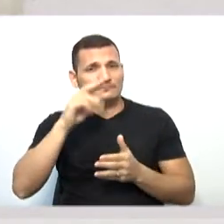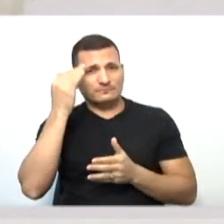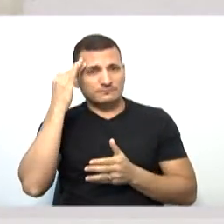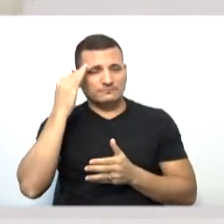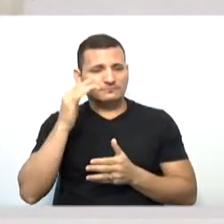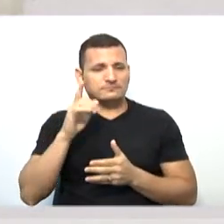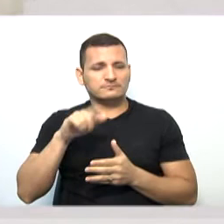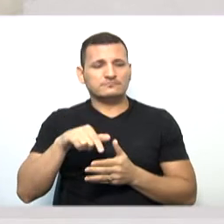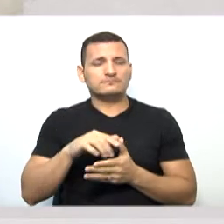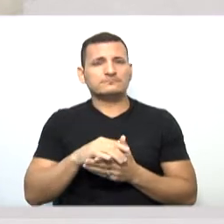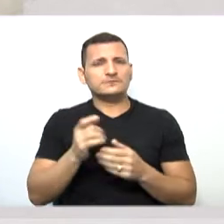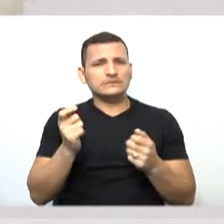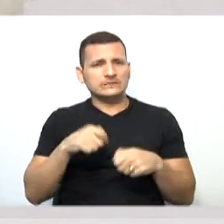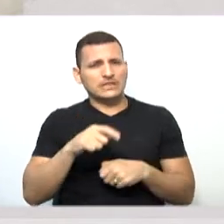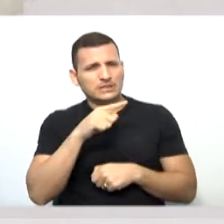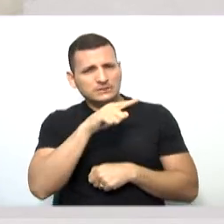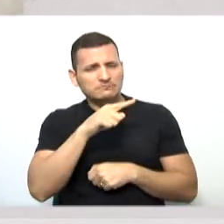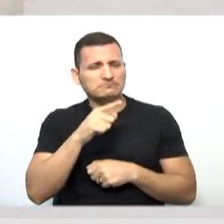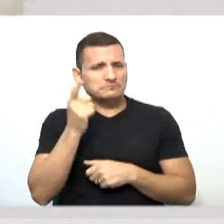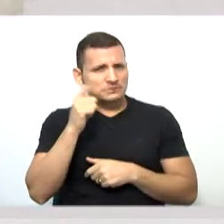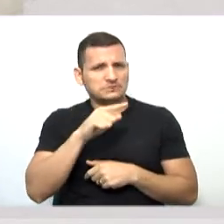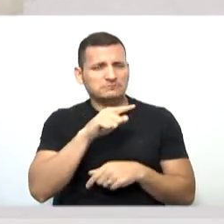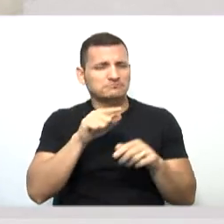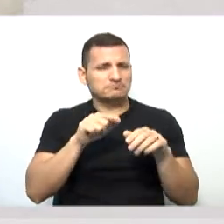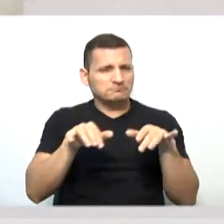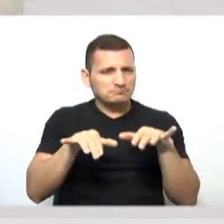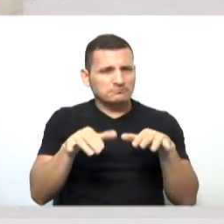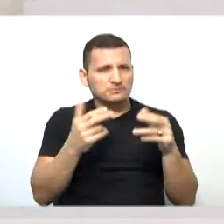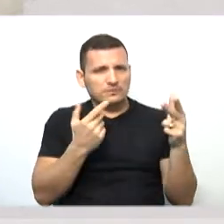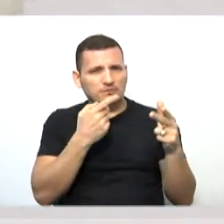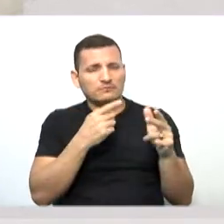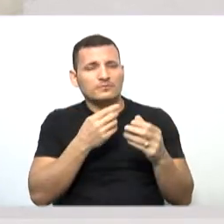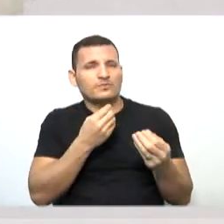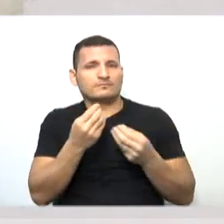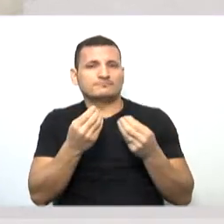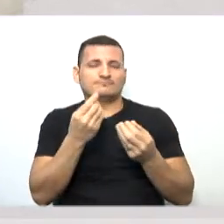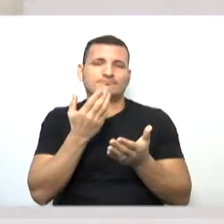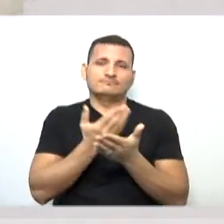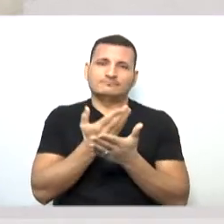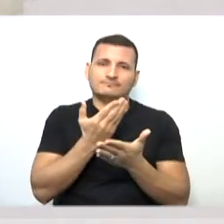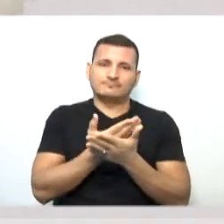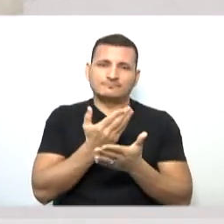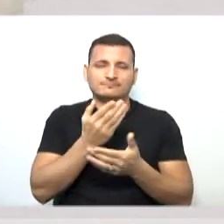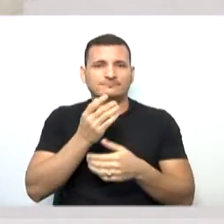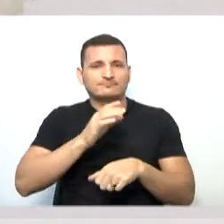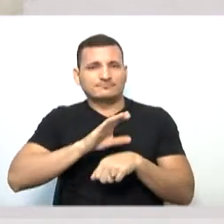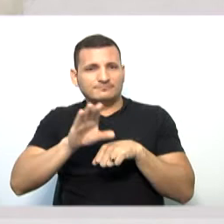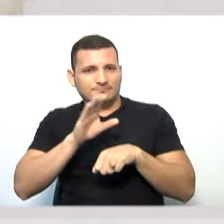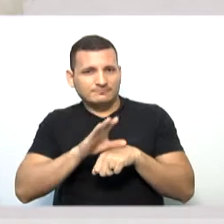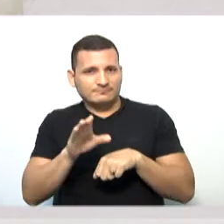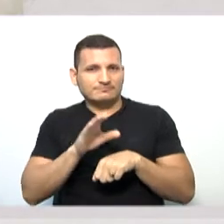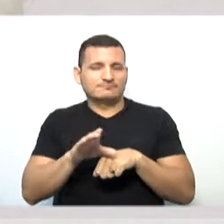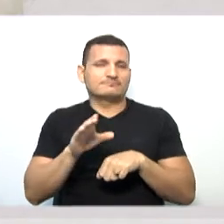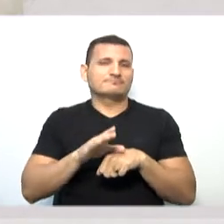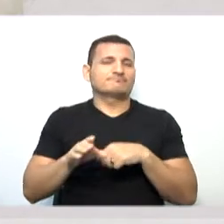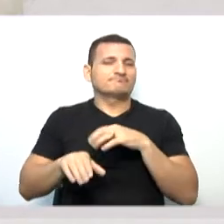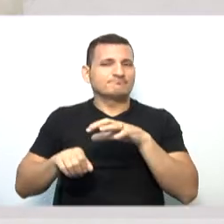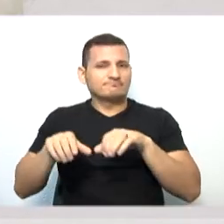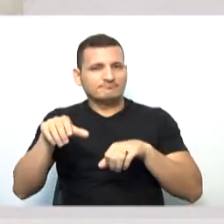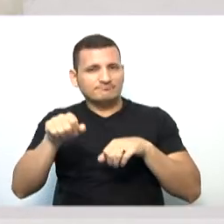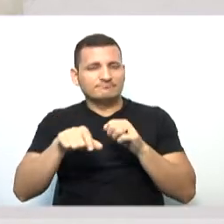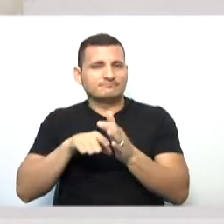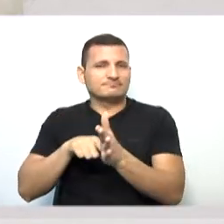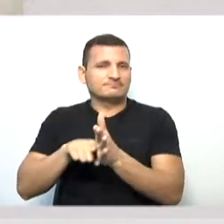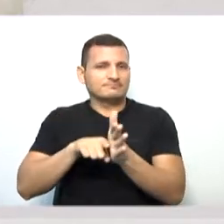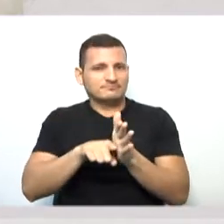que dá para chegar nesse nível? Dá. Com certeza. Mas como? Estudando. Faz curso, vai atrás, vai